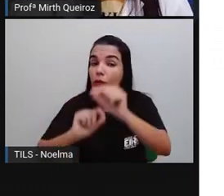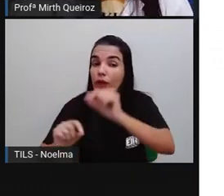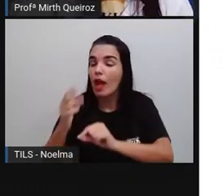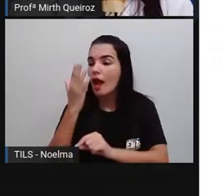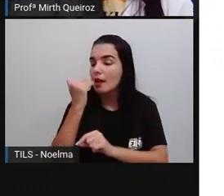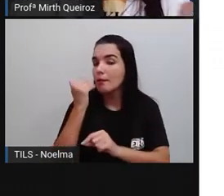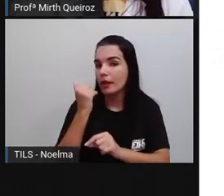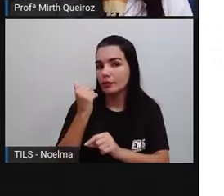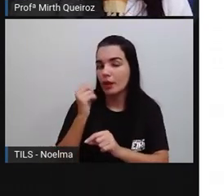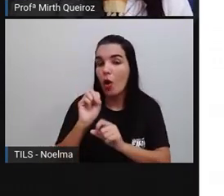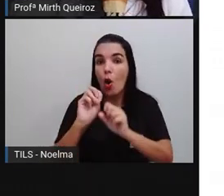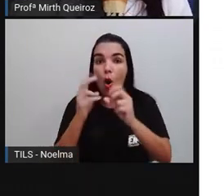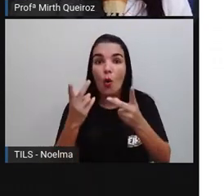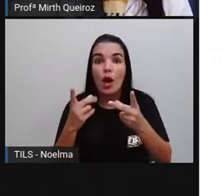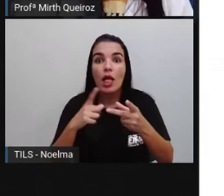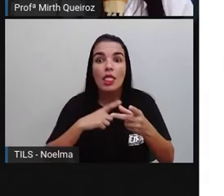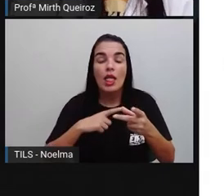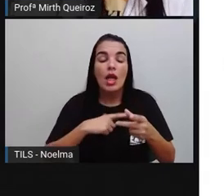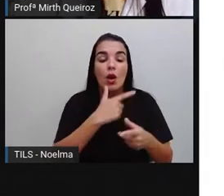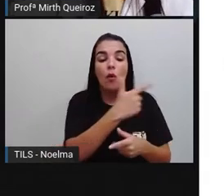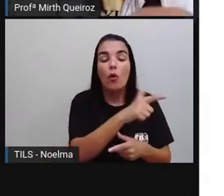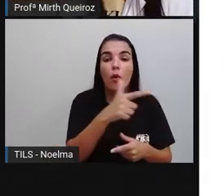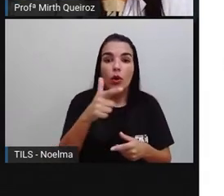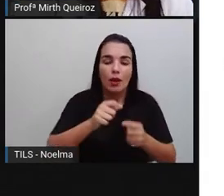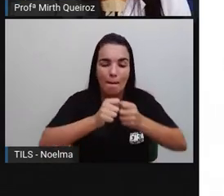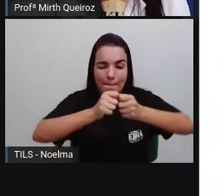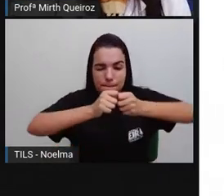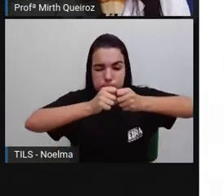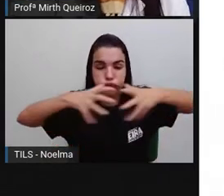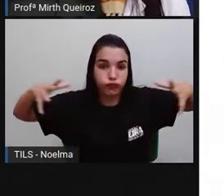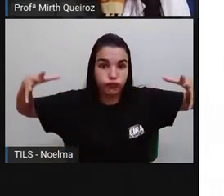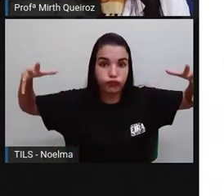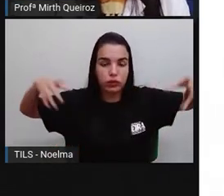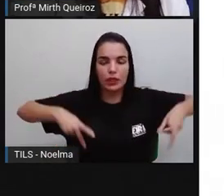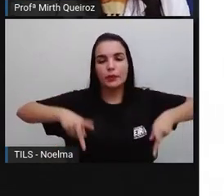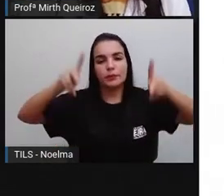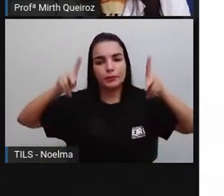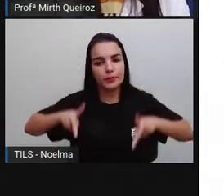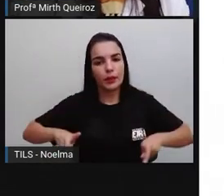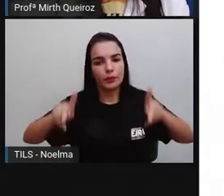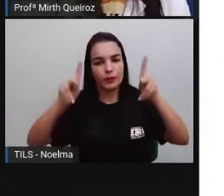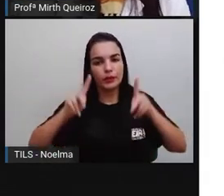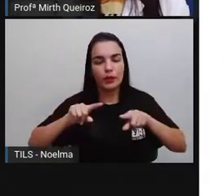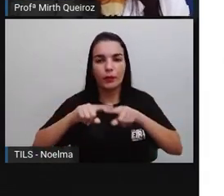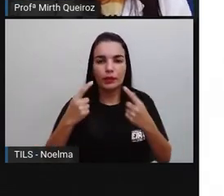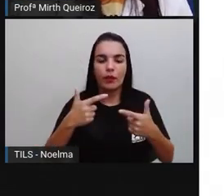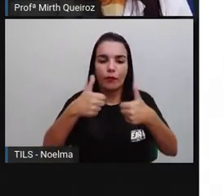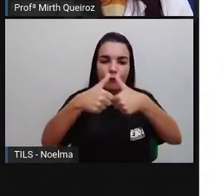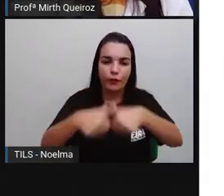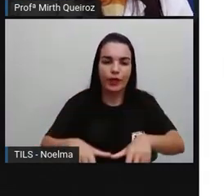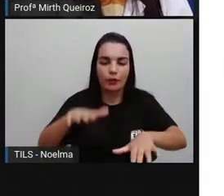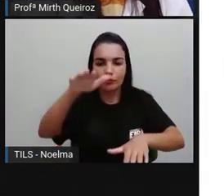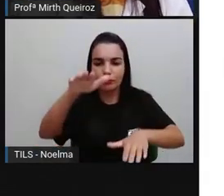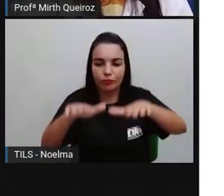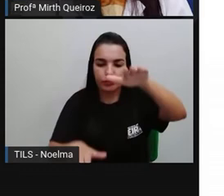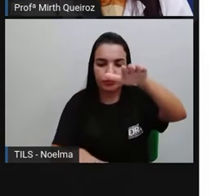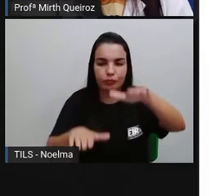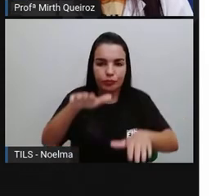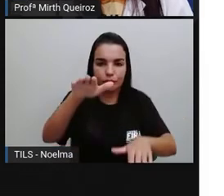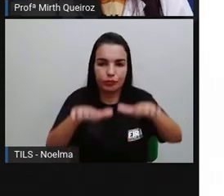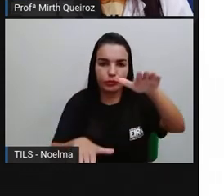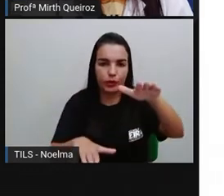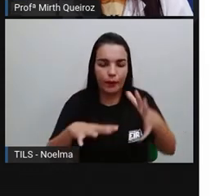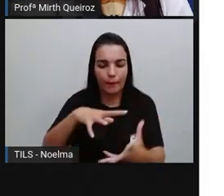ou também uma outra espécie pode gerar ali uma superpopulação, né? Então vai ter um desequilíbrio aí no